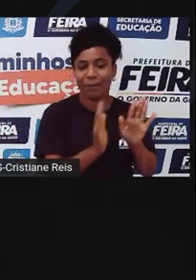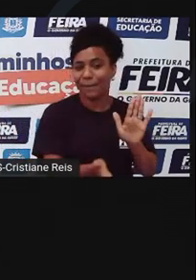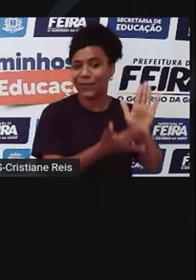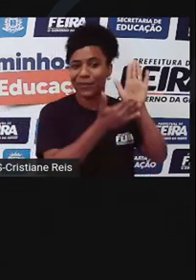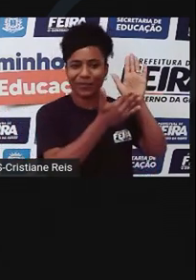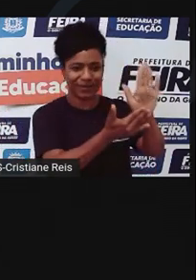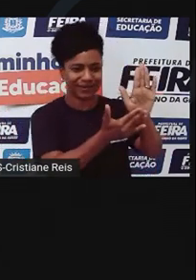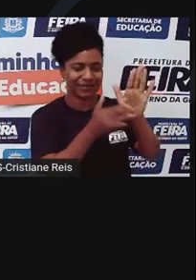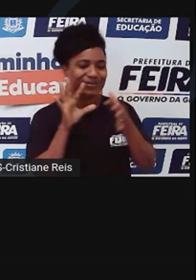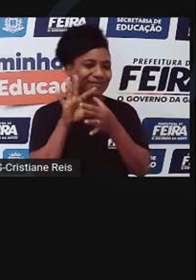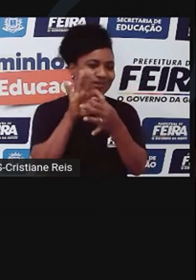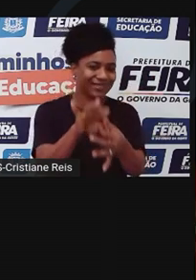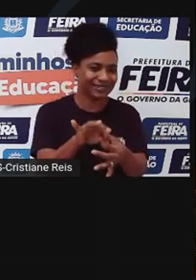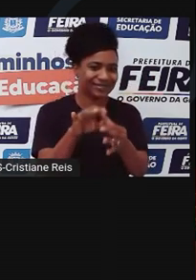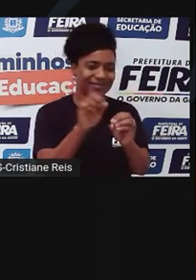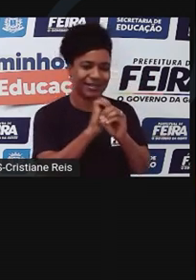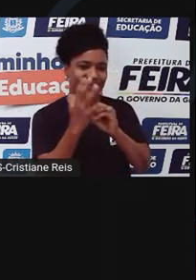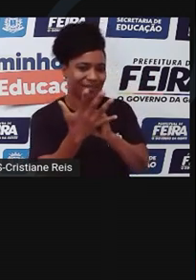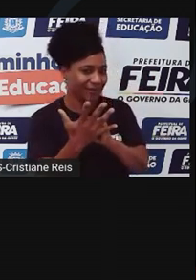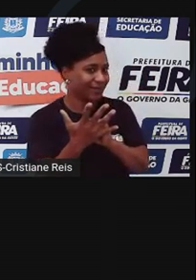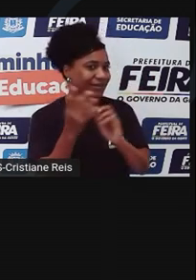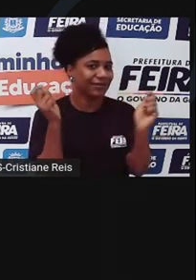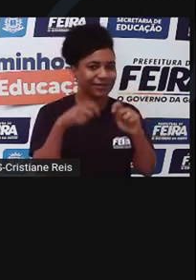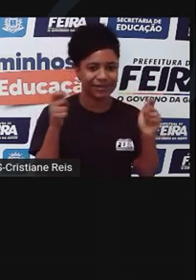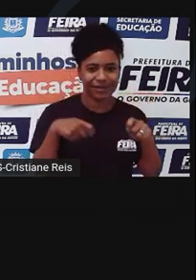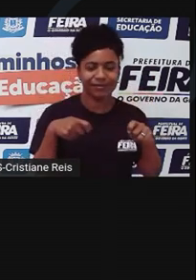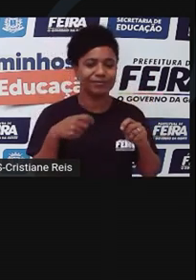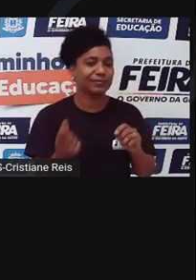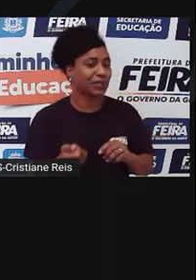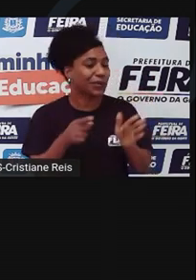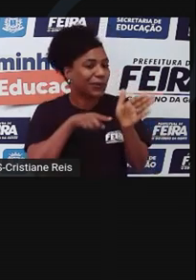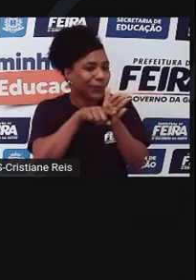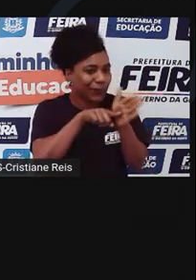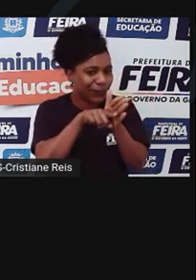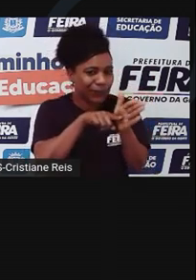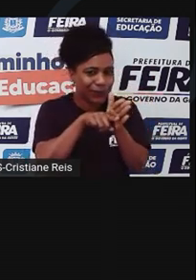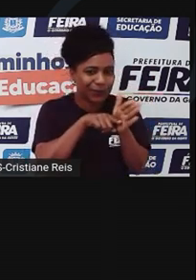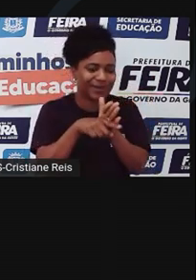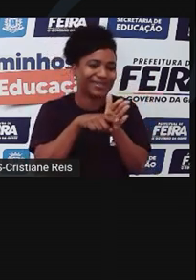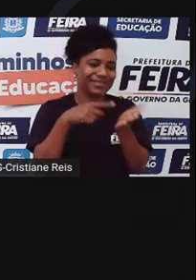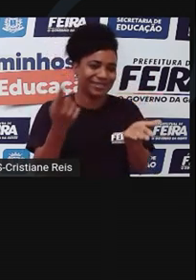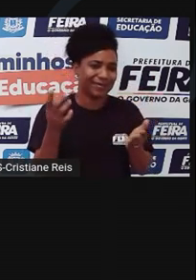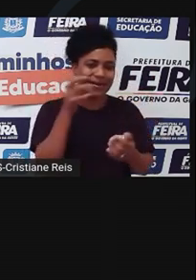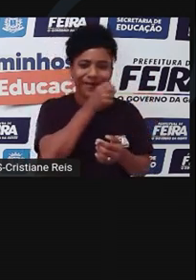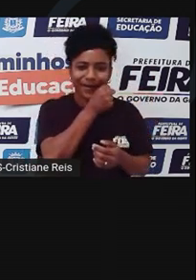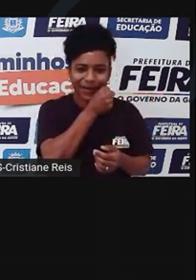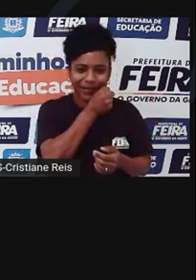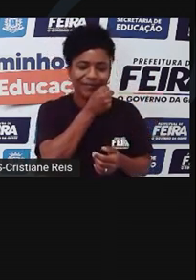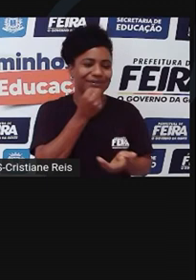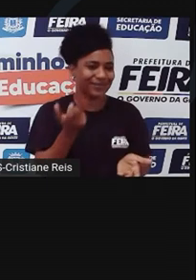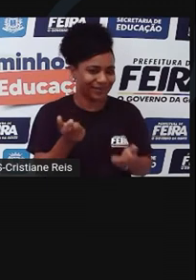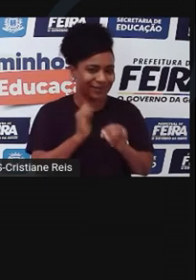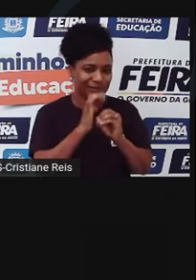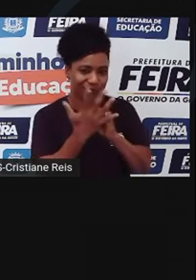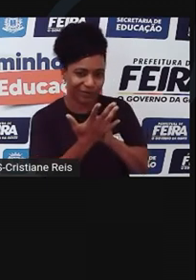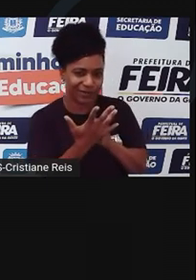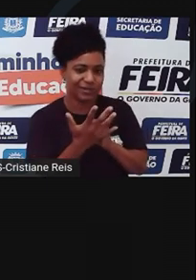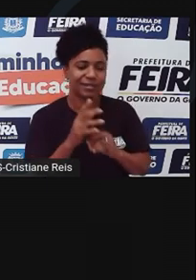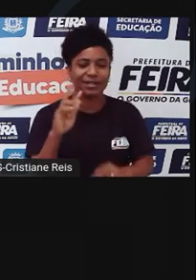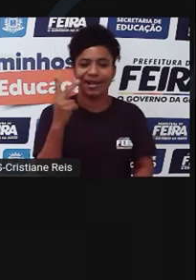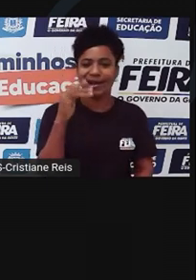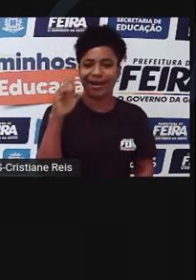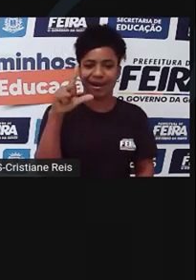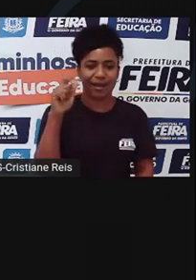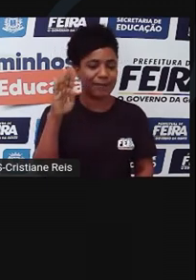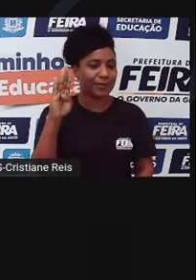propostas também no contexto da pandemia tais como o teste rápido de convívio da empresa Curitibana High elev o link